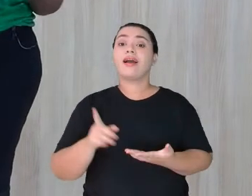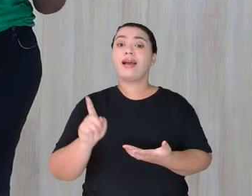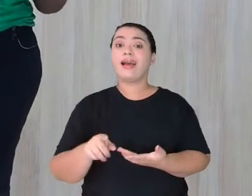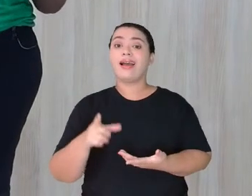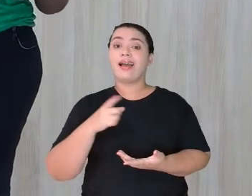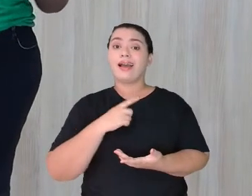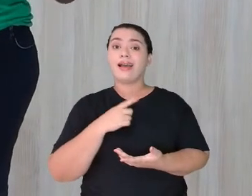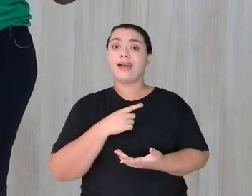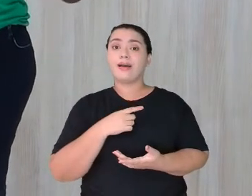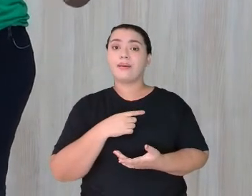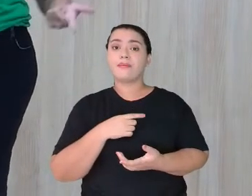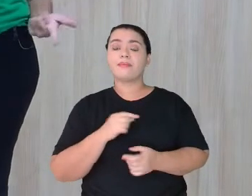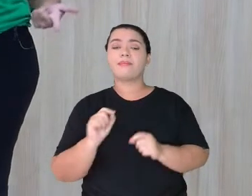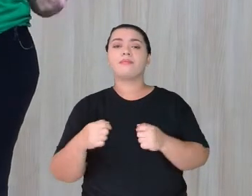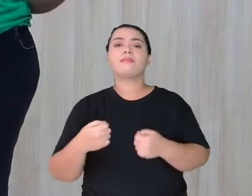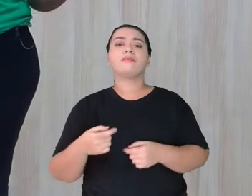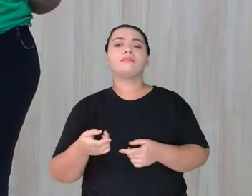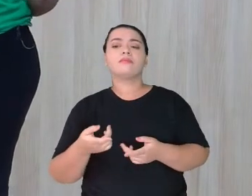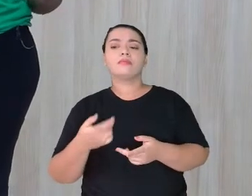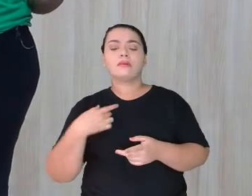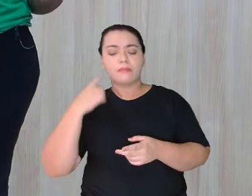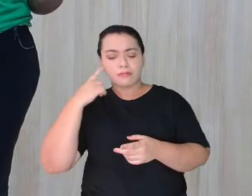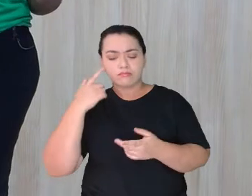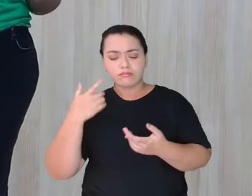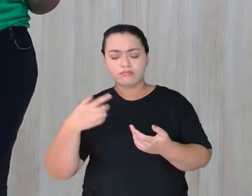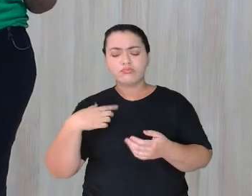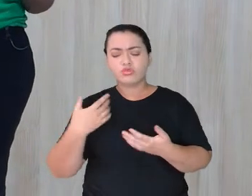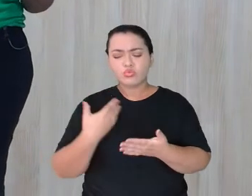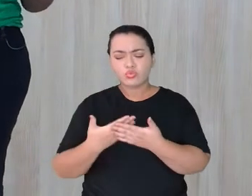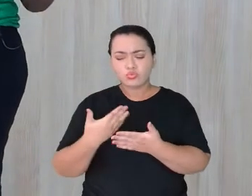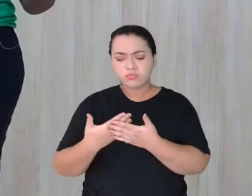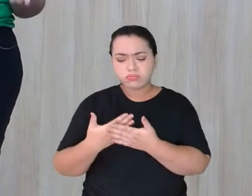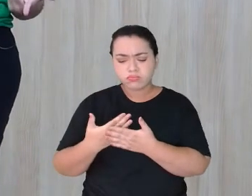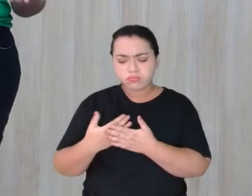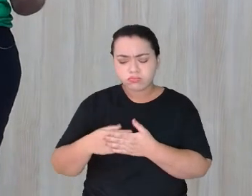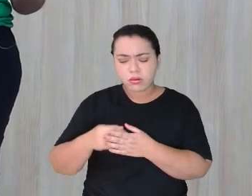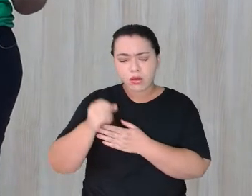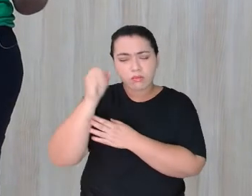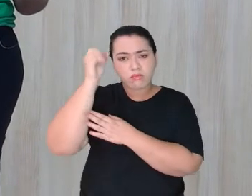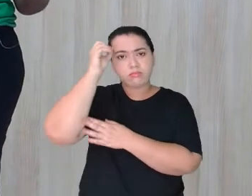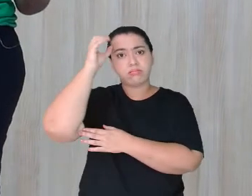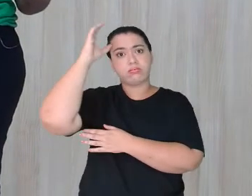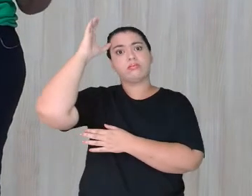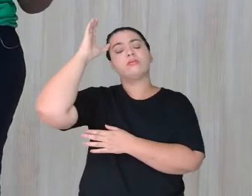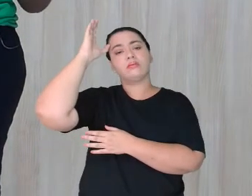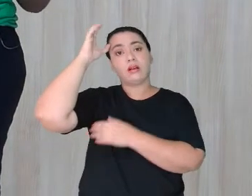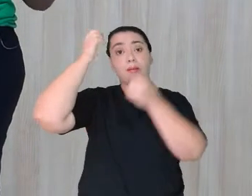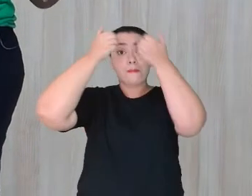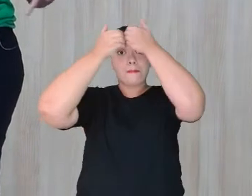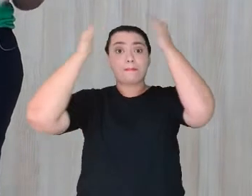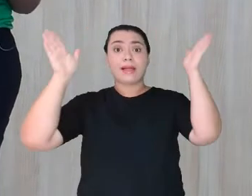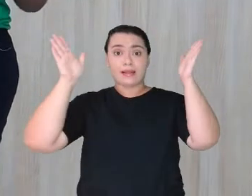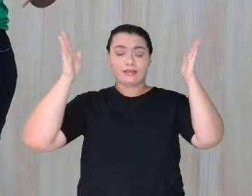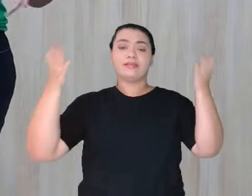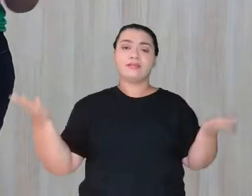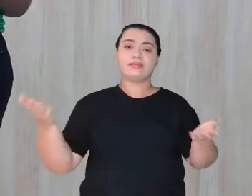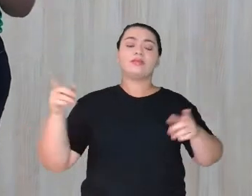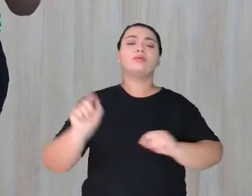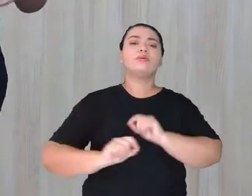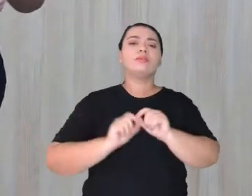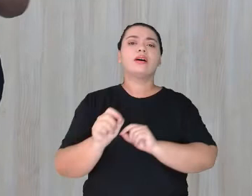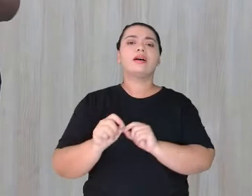que haja justamente a quebra dos preconceitos, né? Porque quando a gente estuda, a gente para entrar em contato